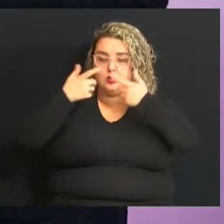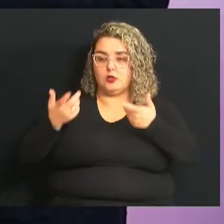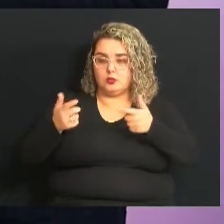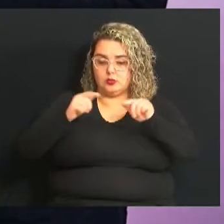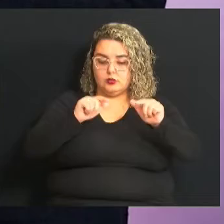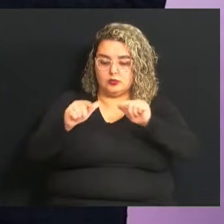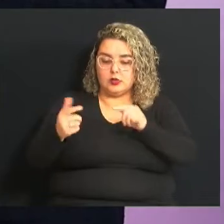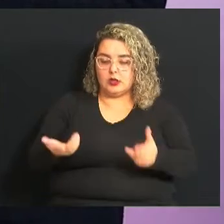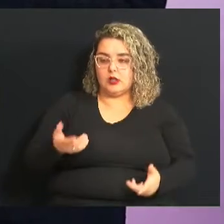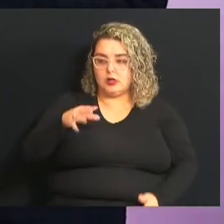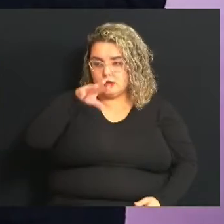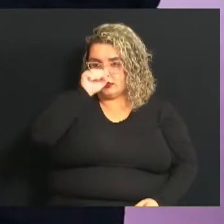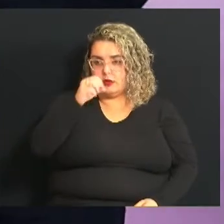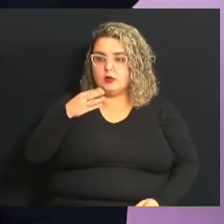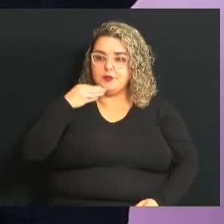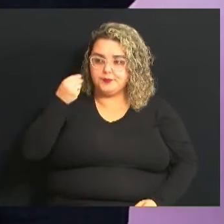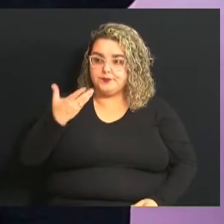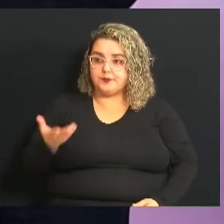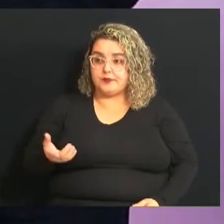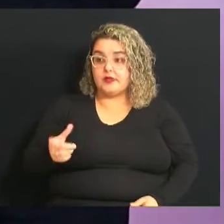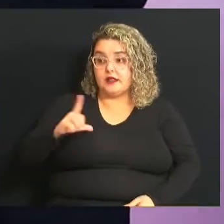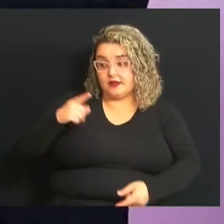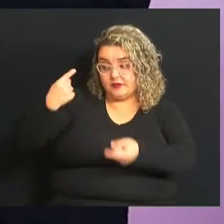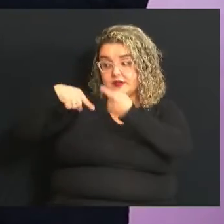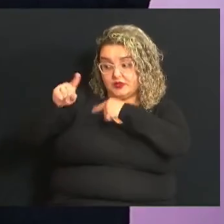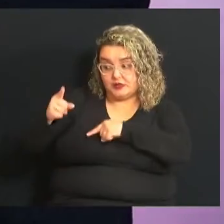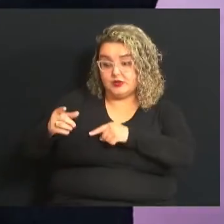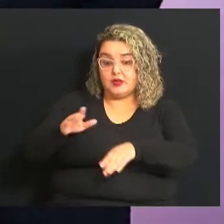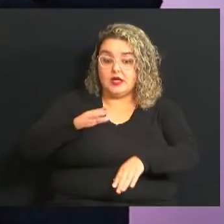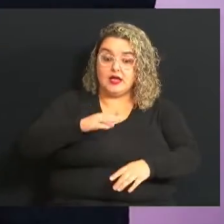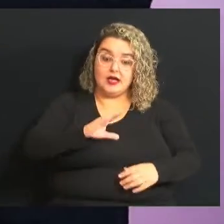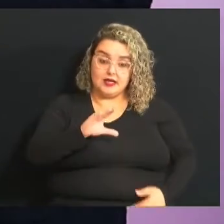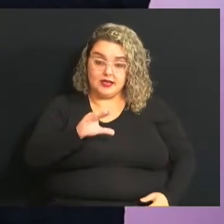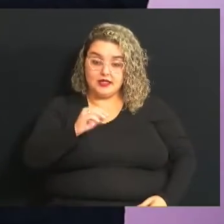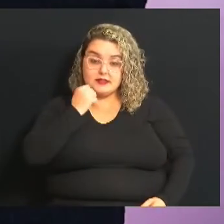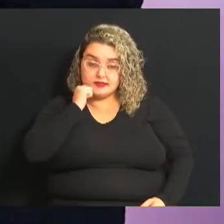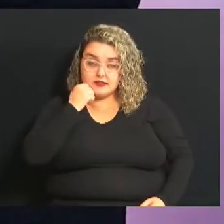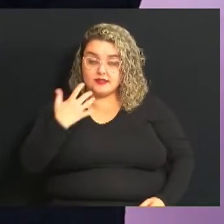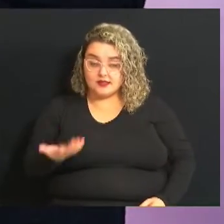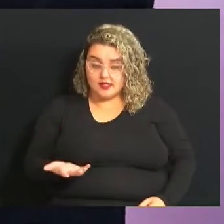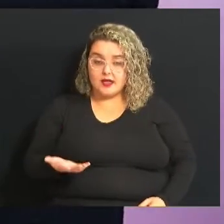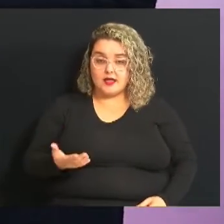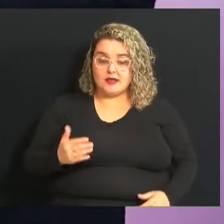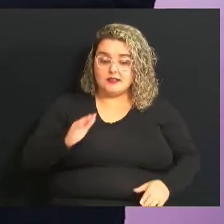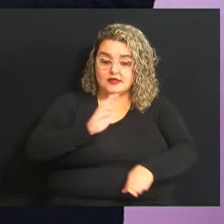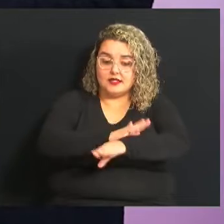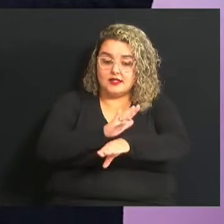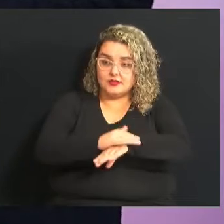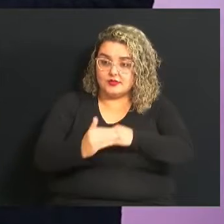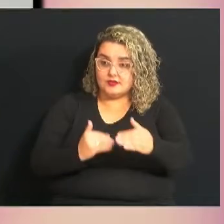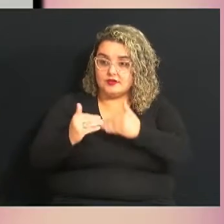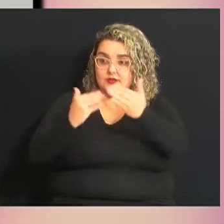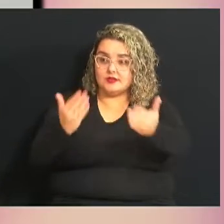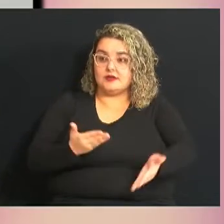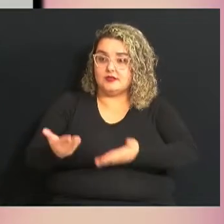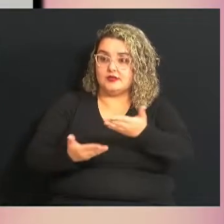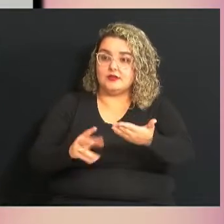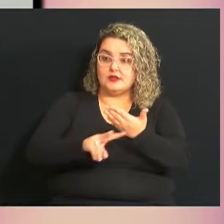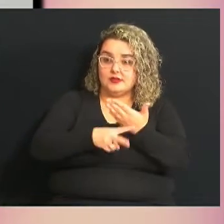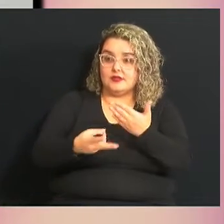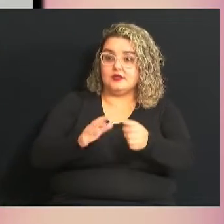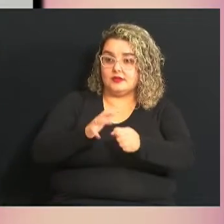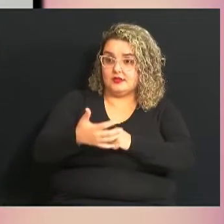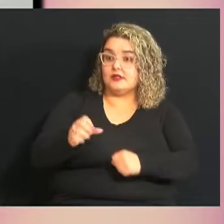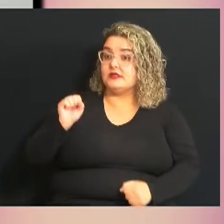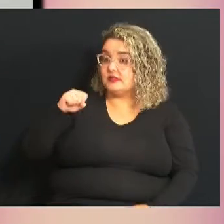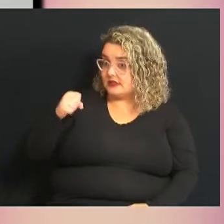É a ciência e a tecnologia ajudando aí nesse tratamento que a Covid deixou, nessa sequela que é deixada pela Covid. E